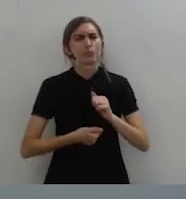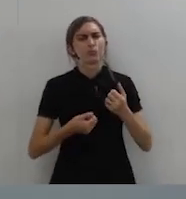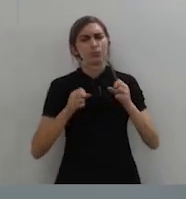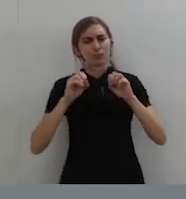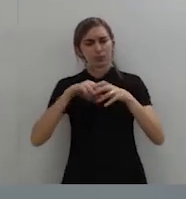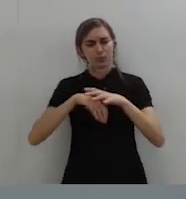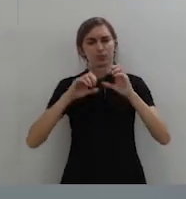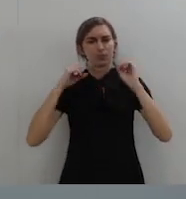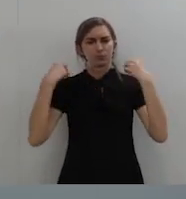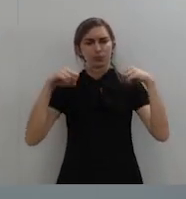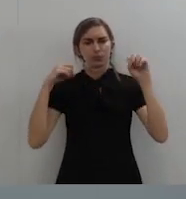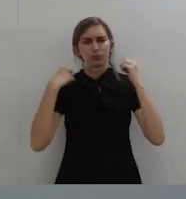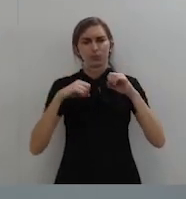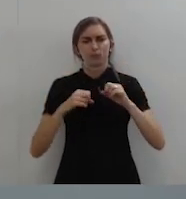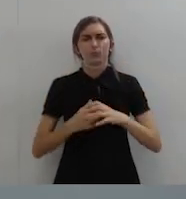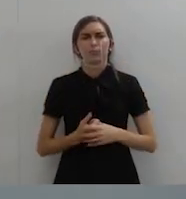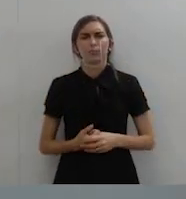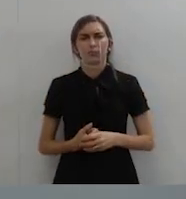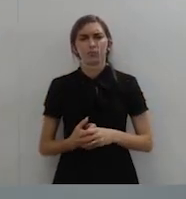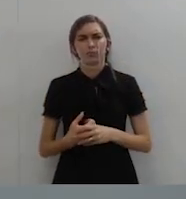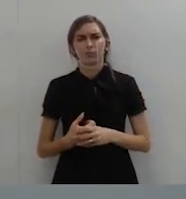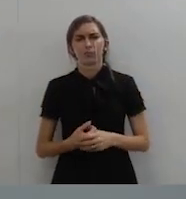da educação física.